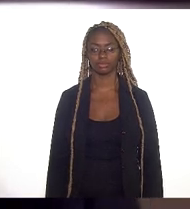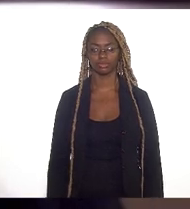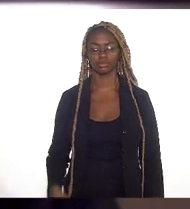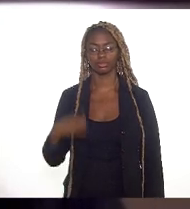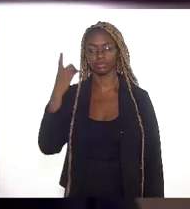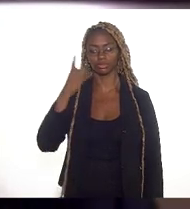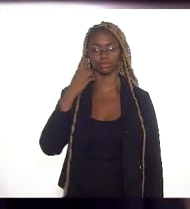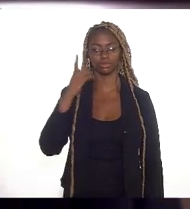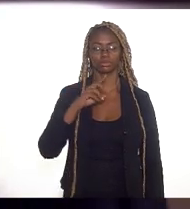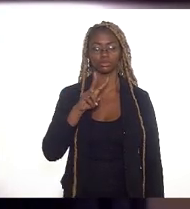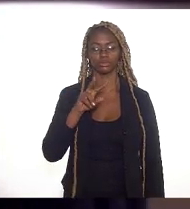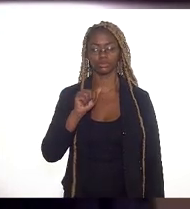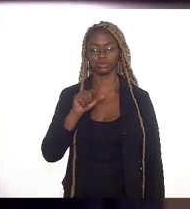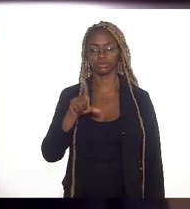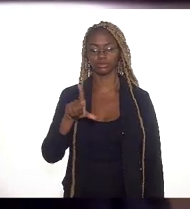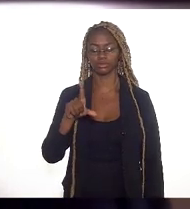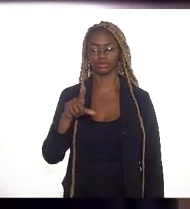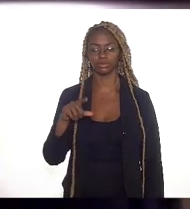Deputado Valdo Ceasa.